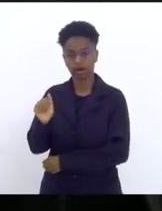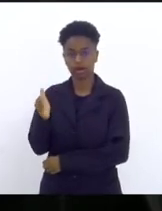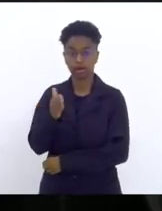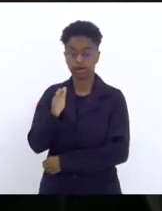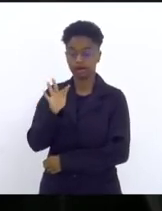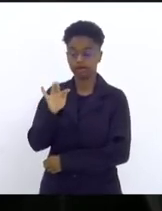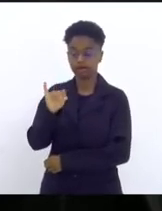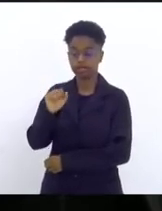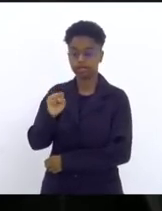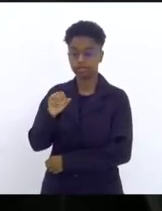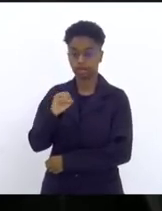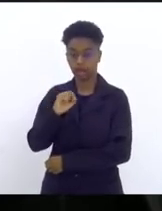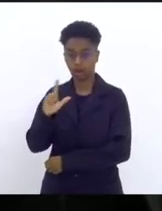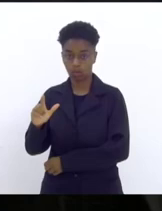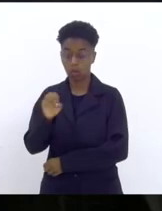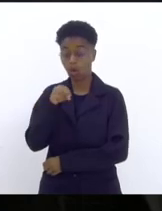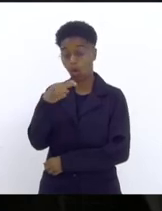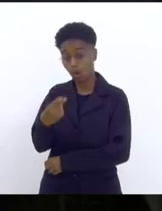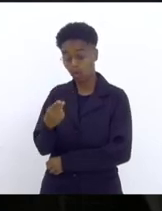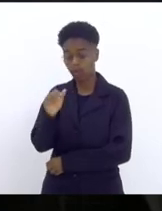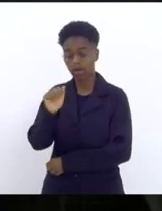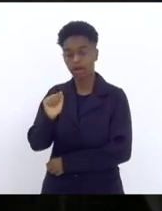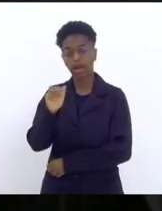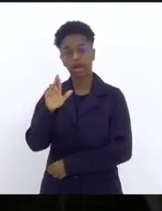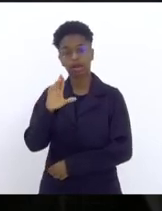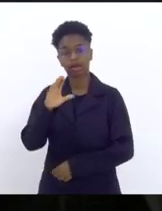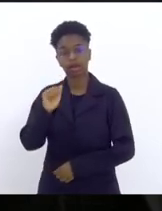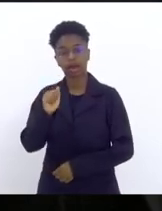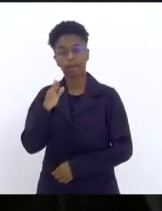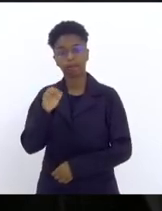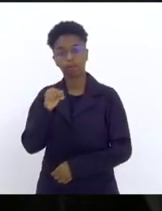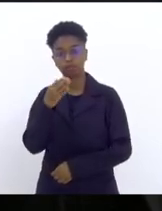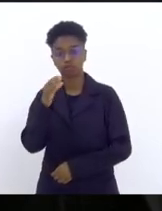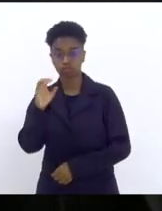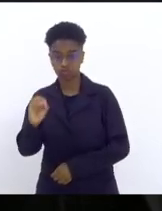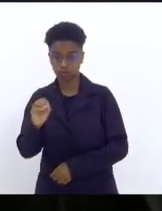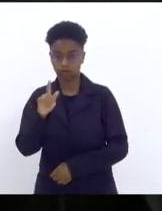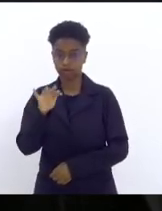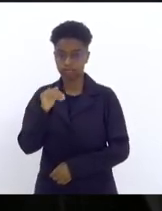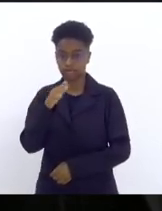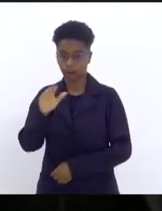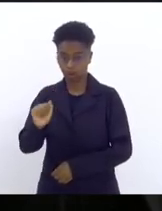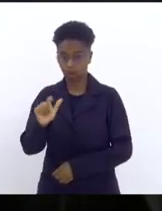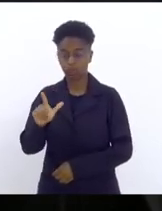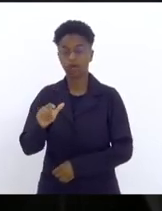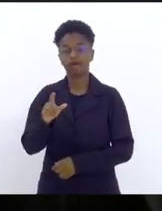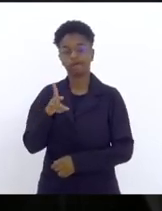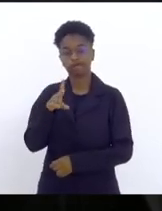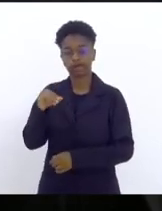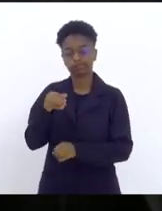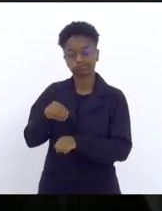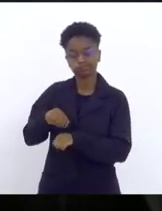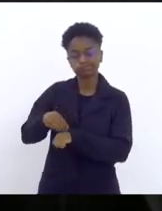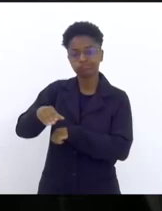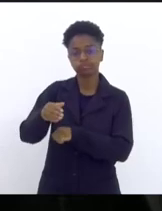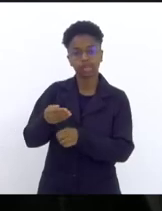arcabouço fiscal que será encaminhada ao congresso nacional segundo